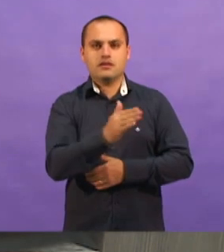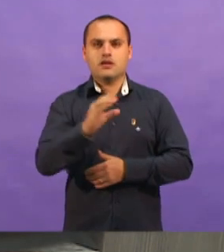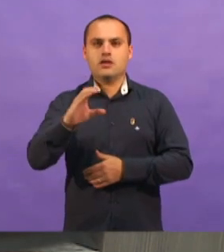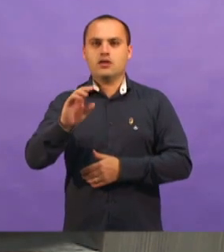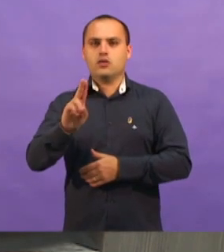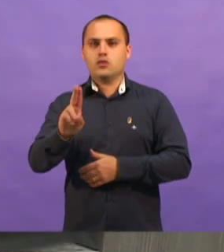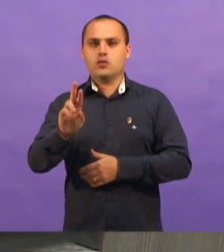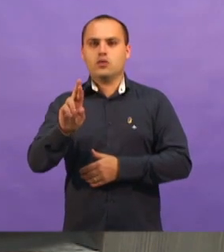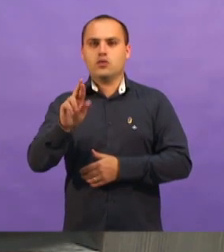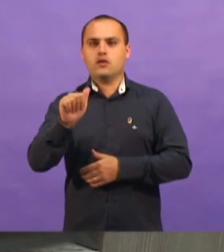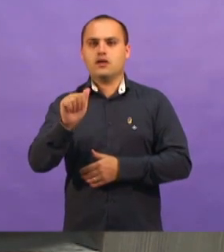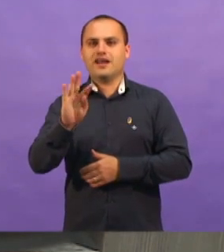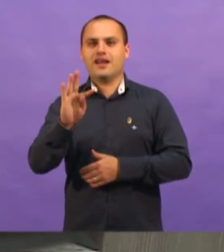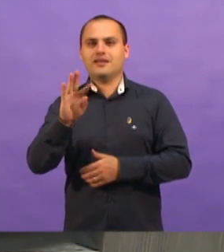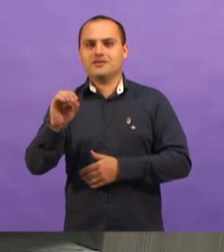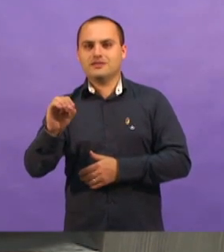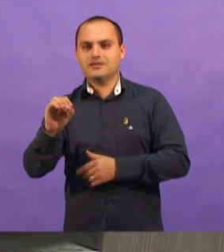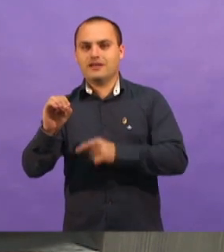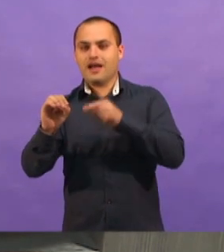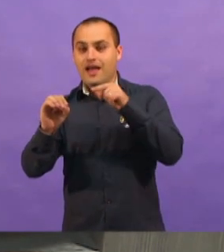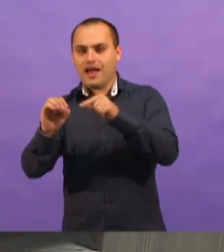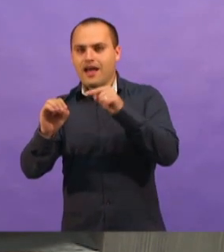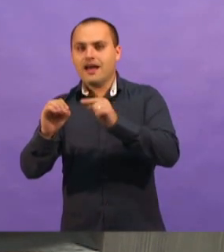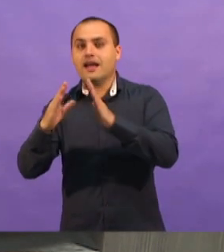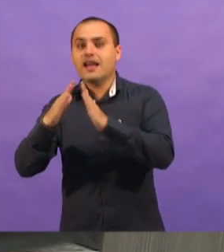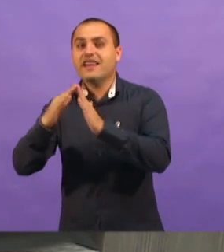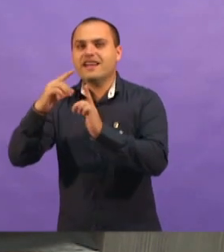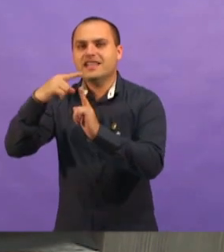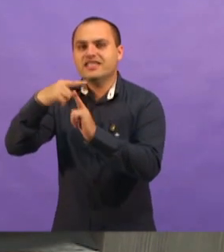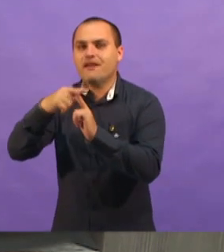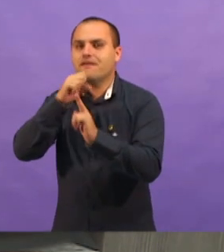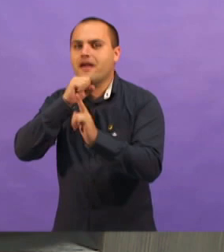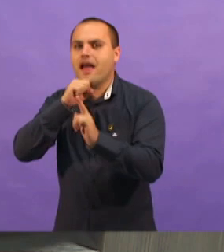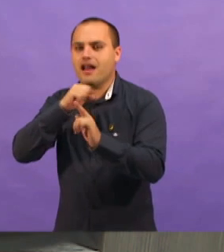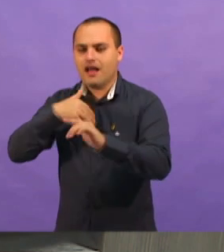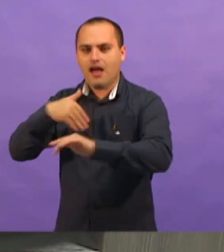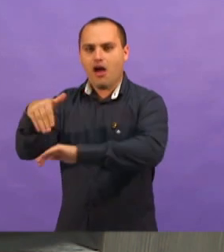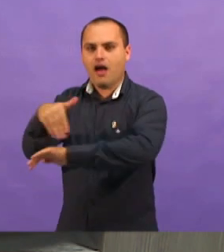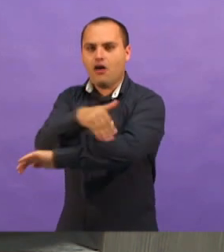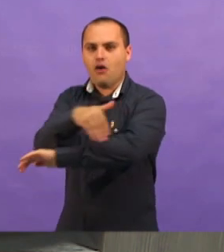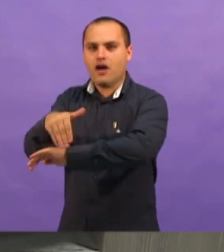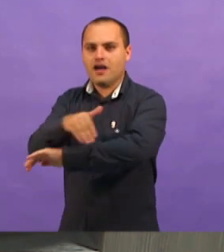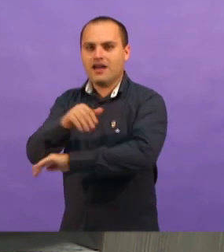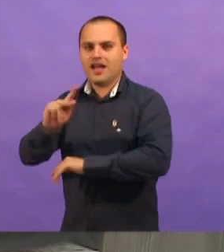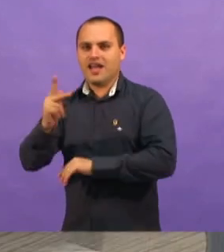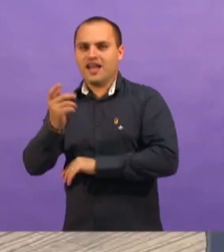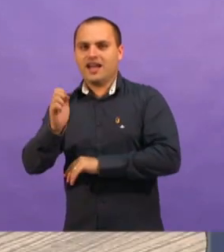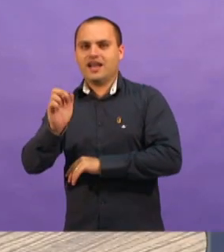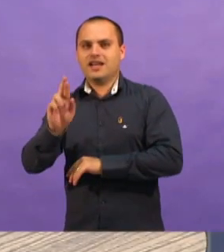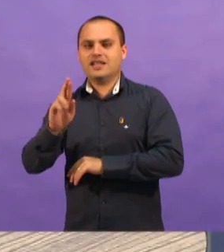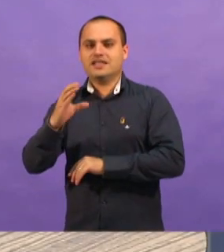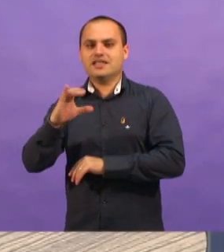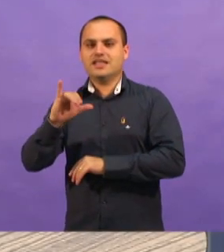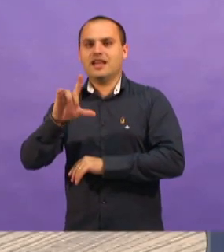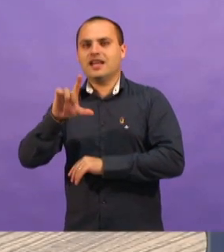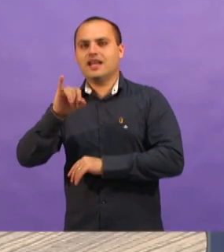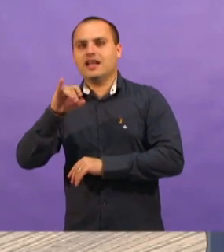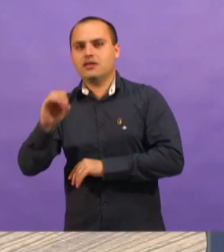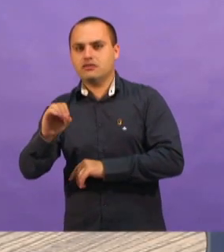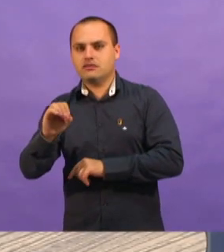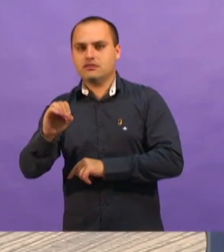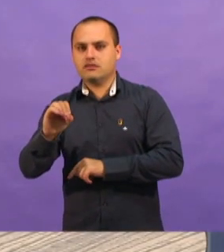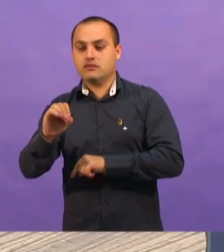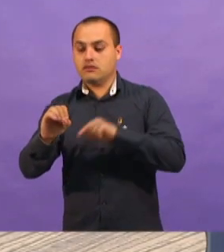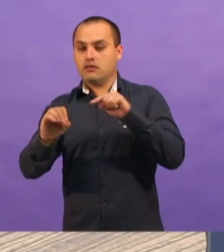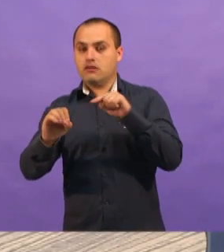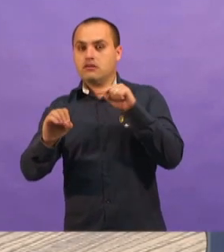Conceição? Isso, a igrejinha da Imaculada Conceição. Né? E com a vinda do cura para cá, e a partir daí nós começamos